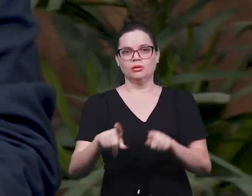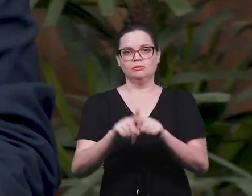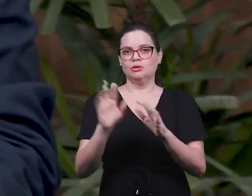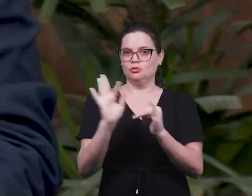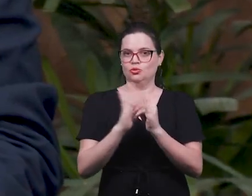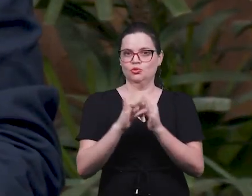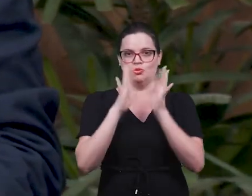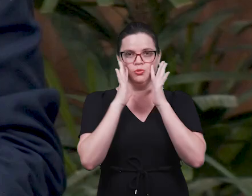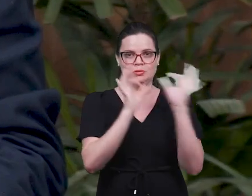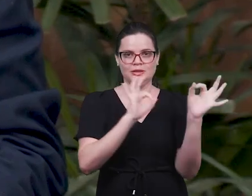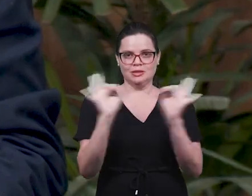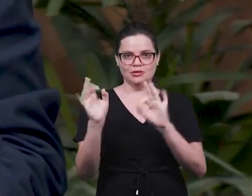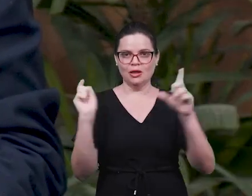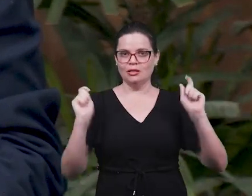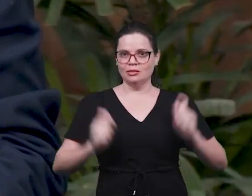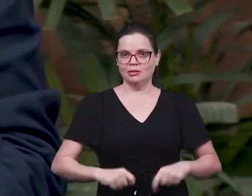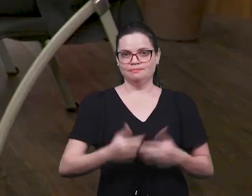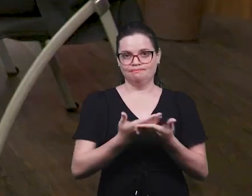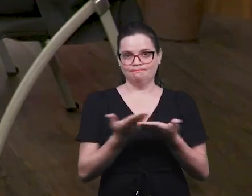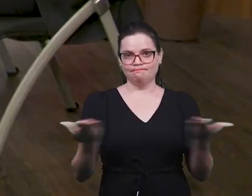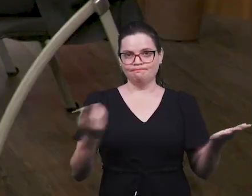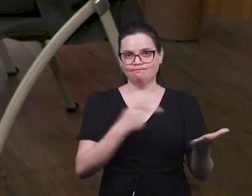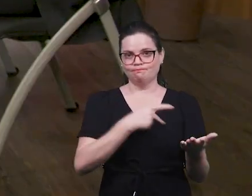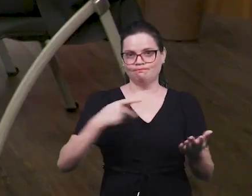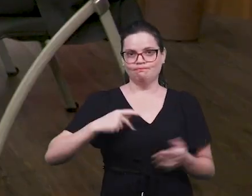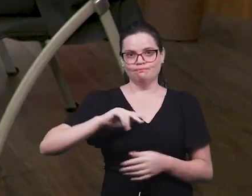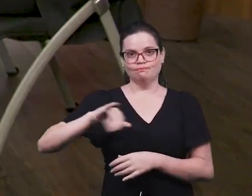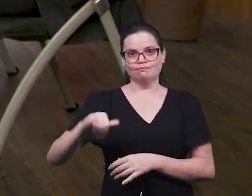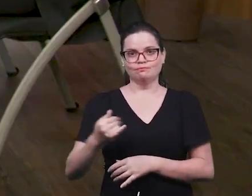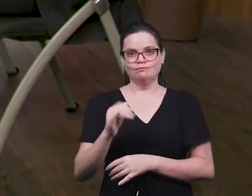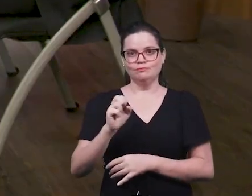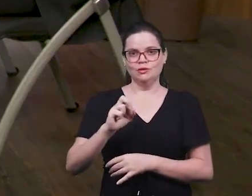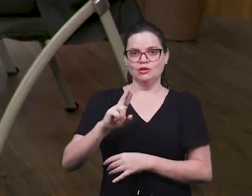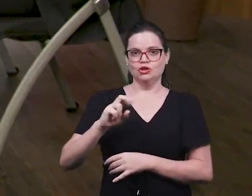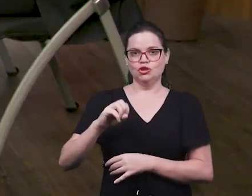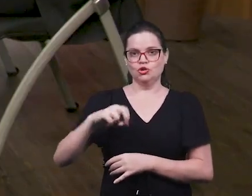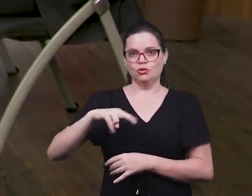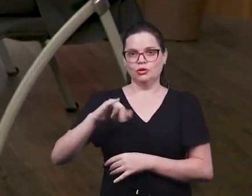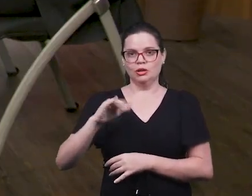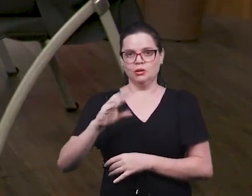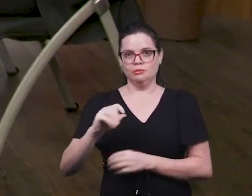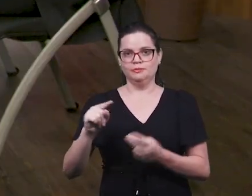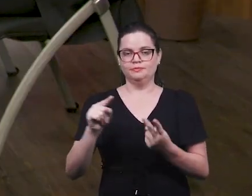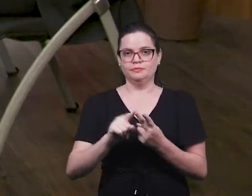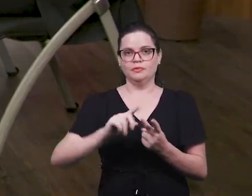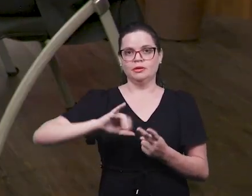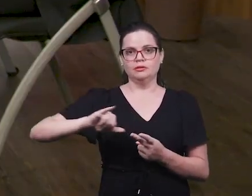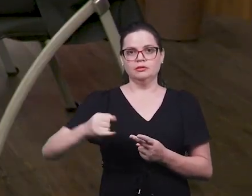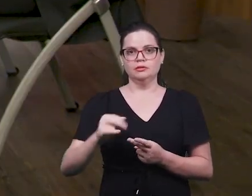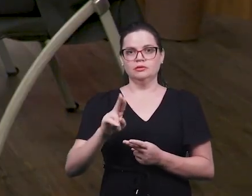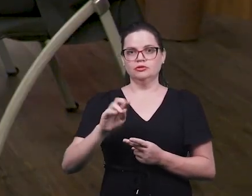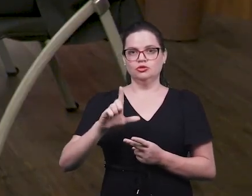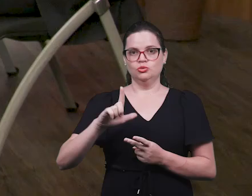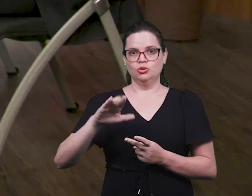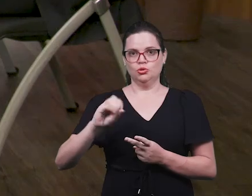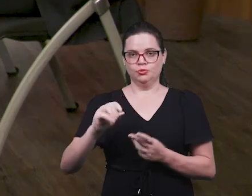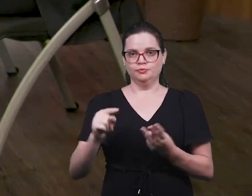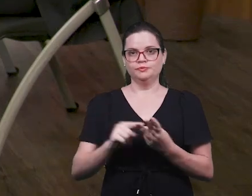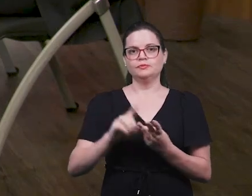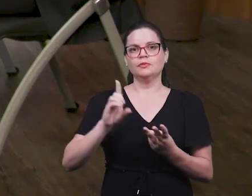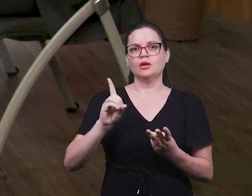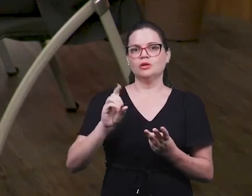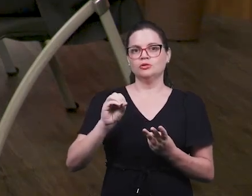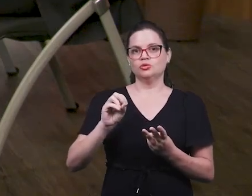no YouTube. Estão aqui comigo os pastores Jerônimo Silva, Júlio Filgueiras e Douglas Spangero, a quem